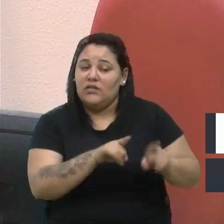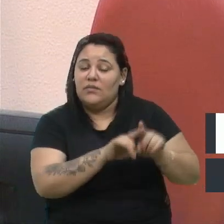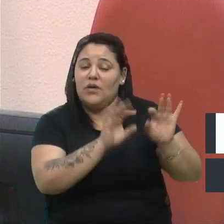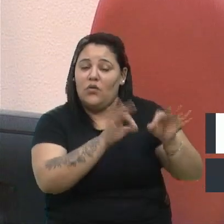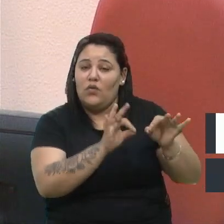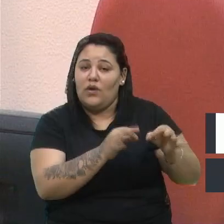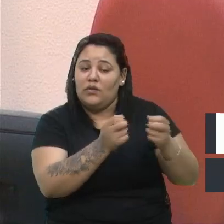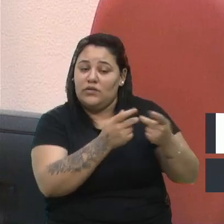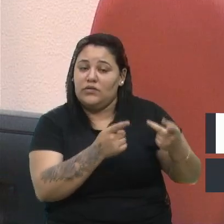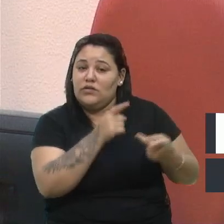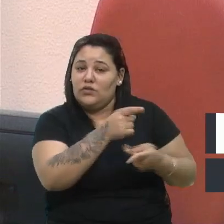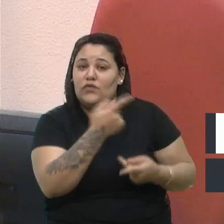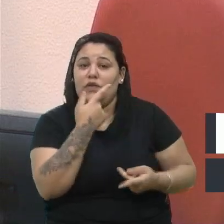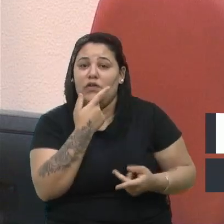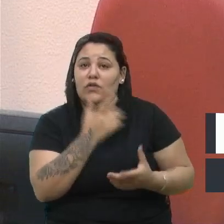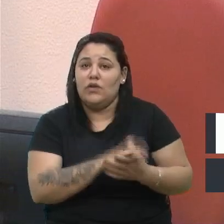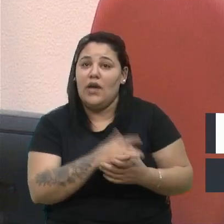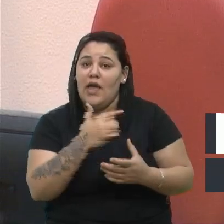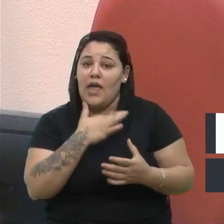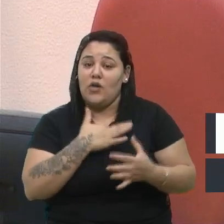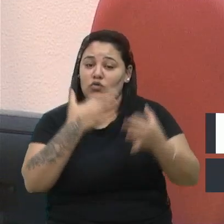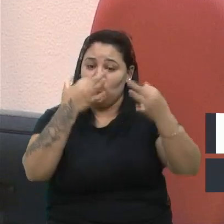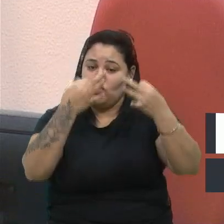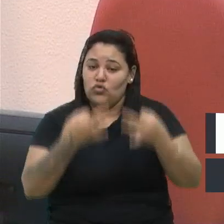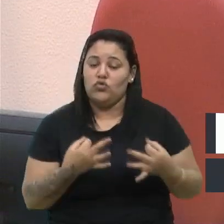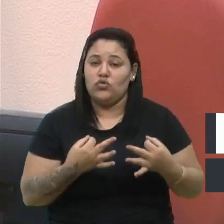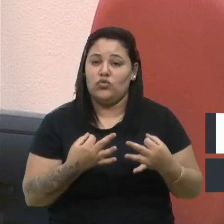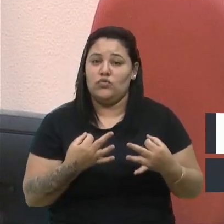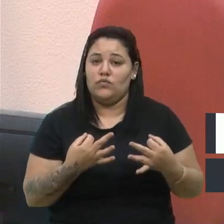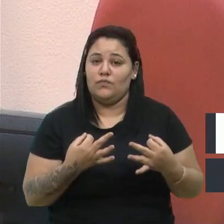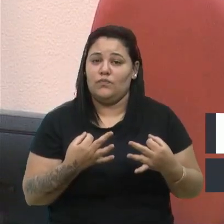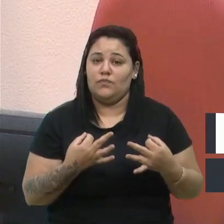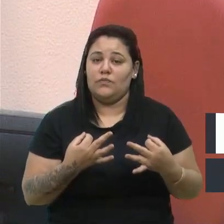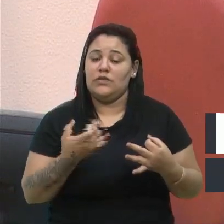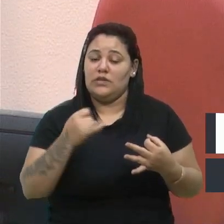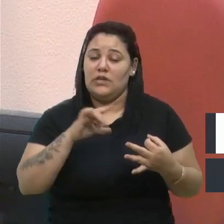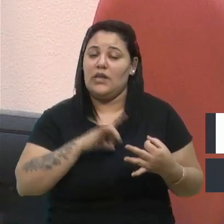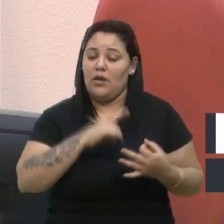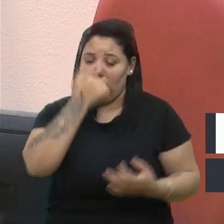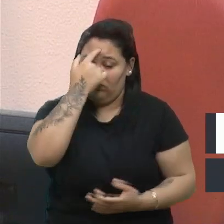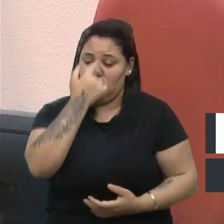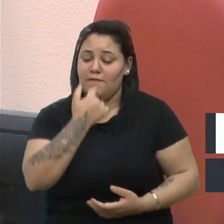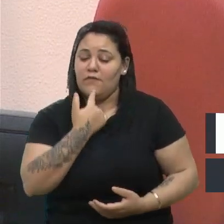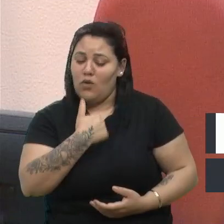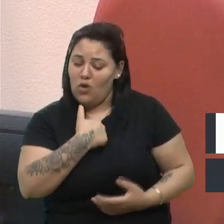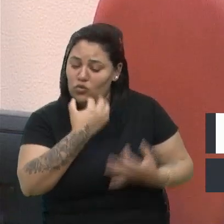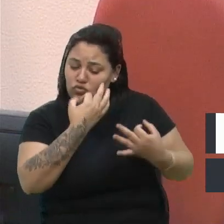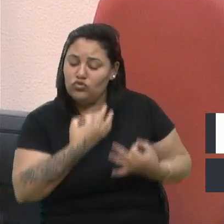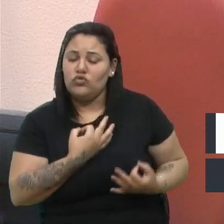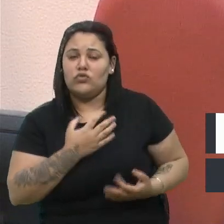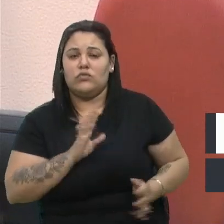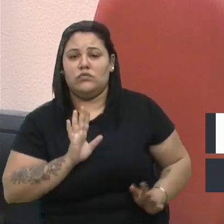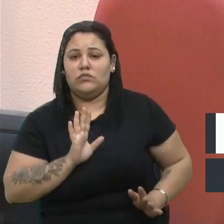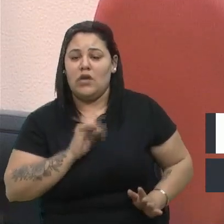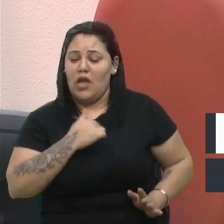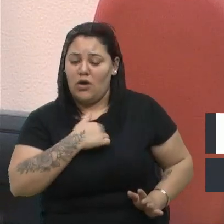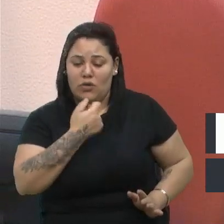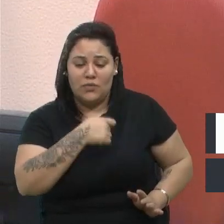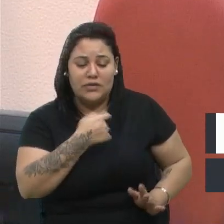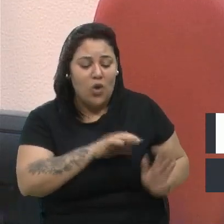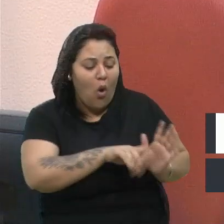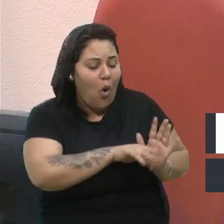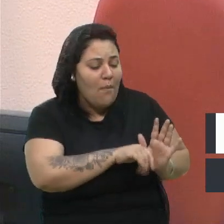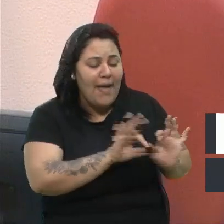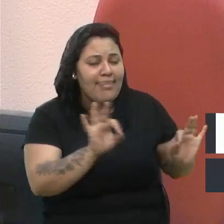o senhor falou. Eu sou justo. Eu se tem uma coisa que eu sou justo. Eu não preciso estar aqui dentro para passar a perna em